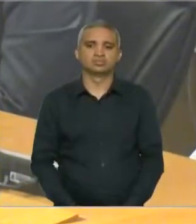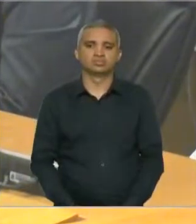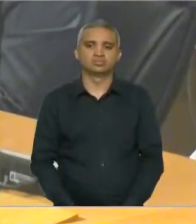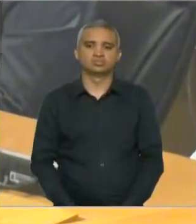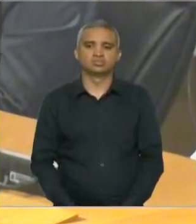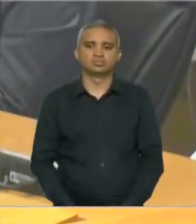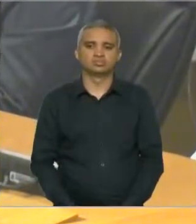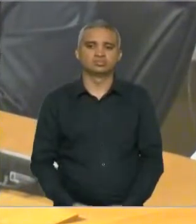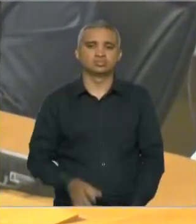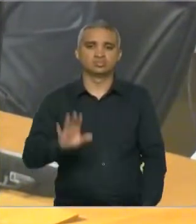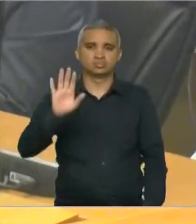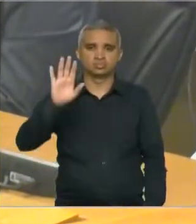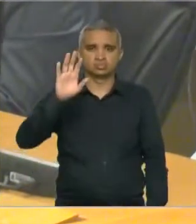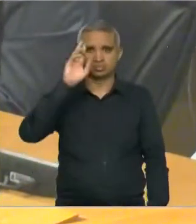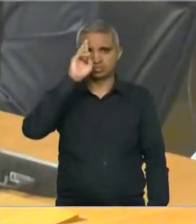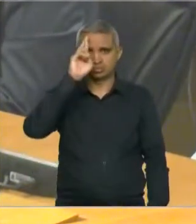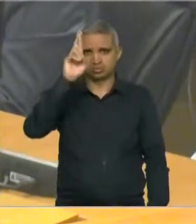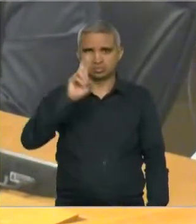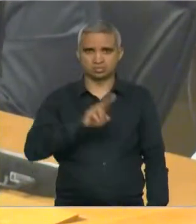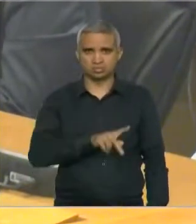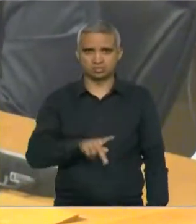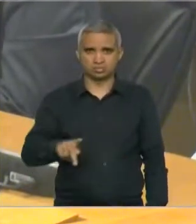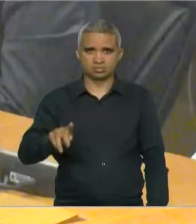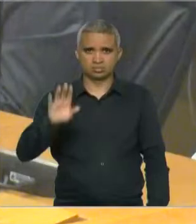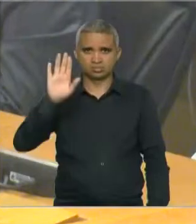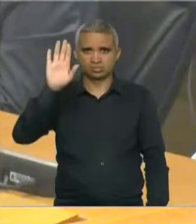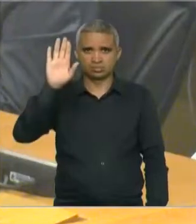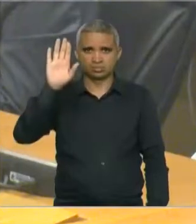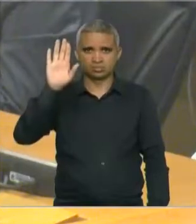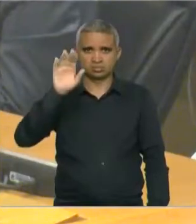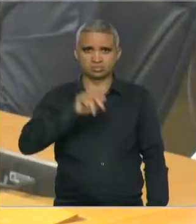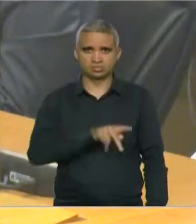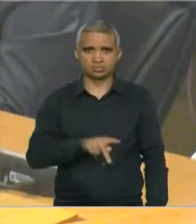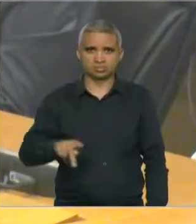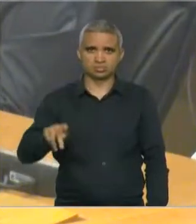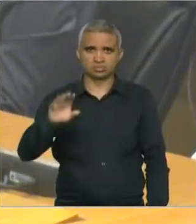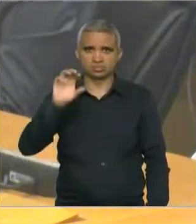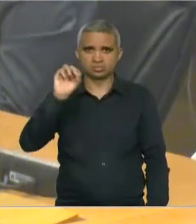Senhor presidente, presidente Otelino,